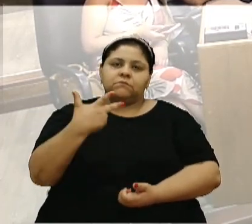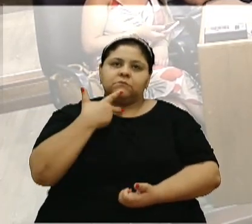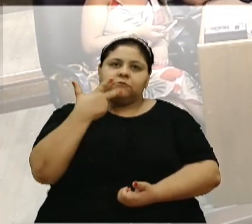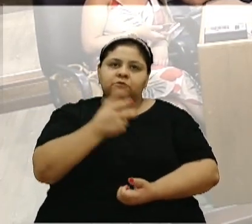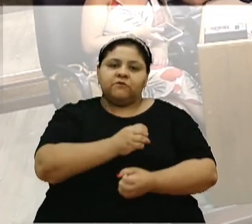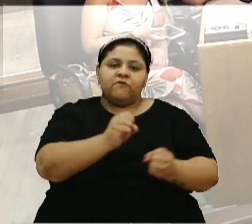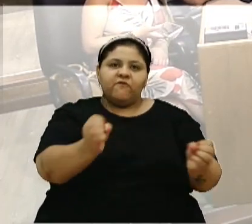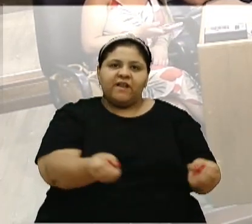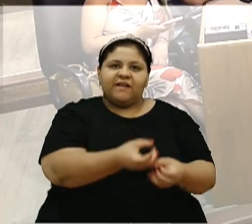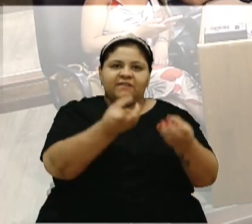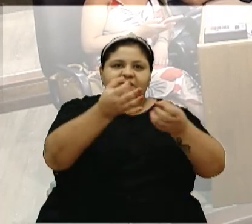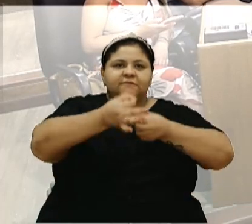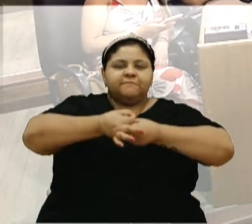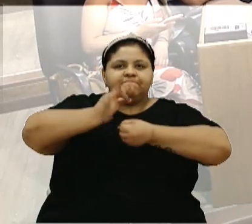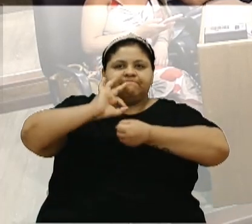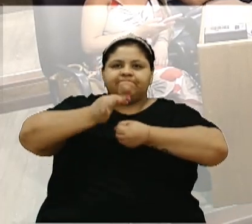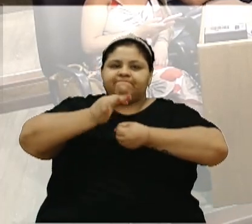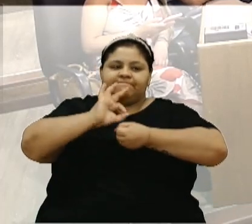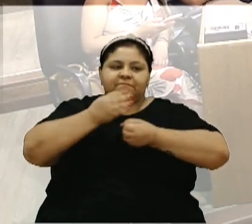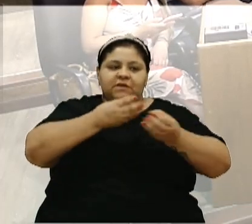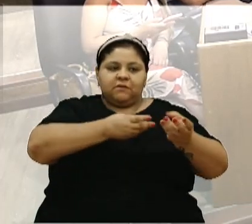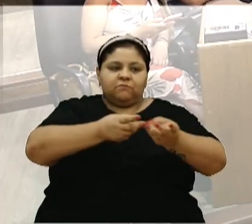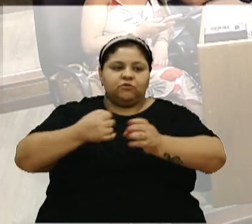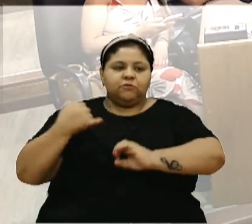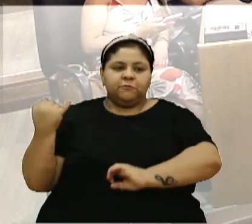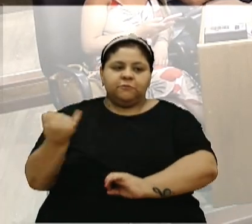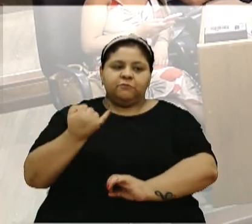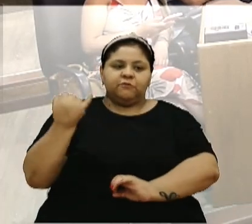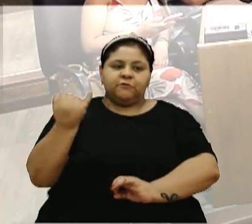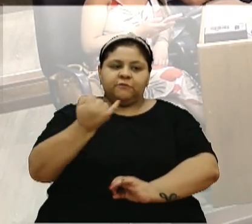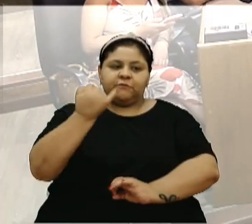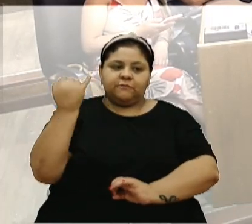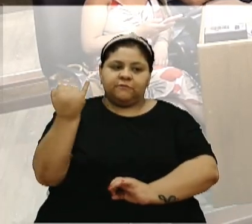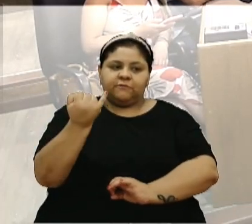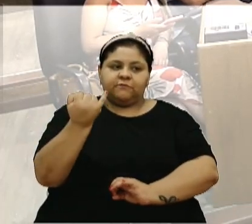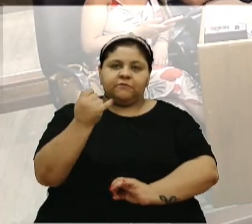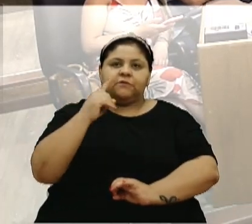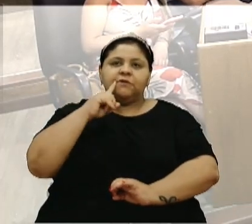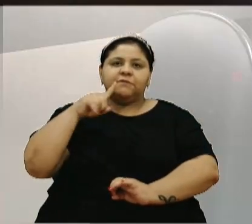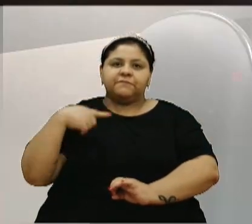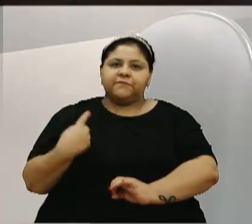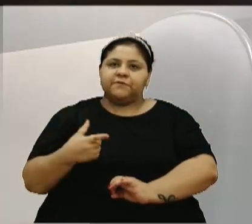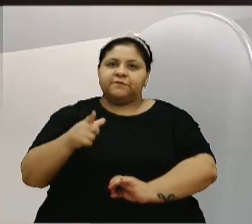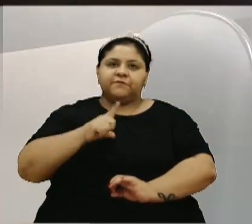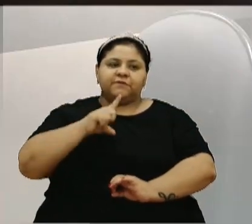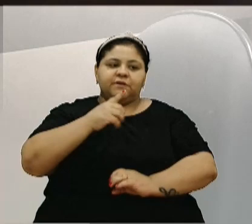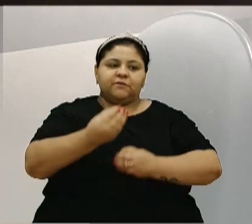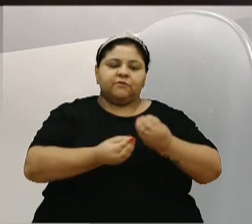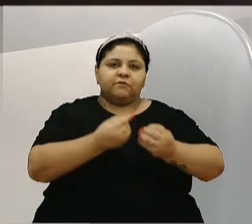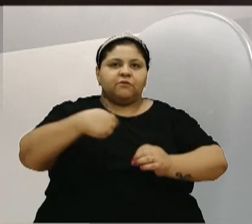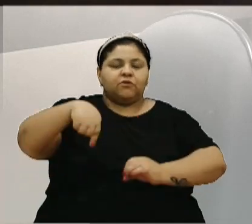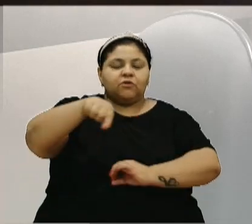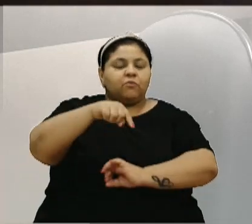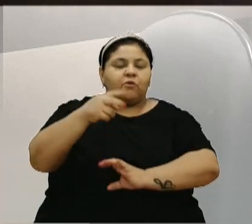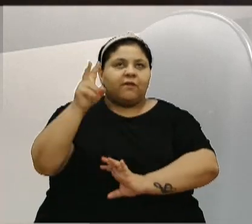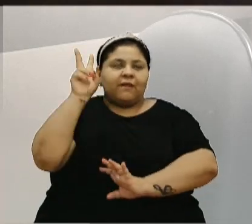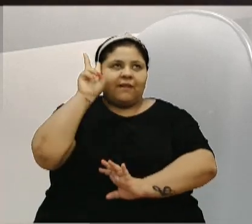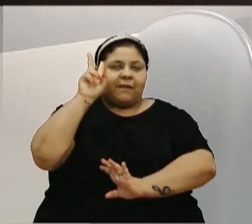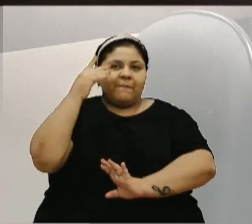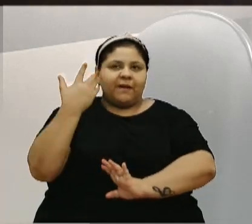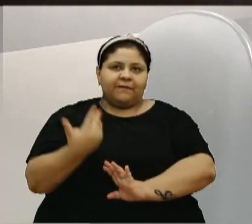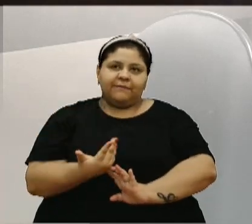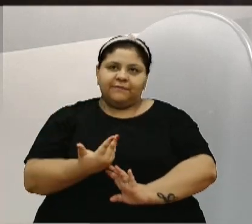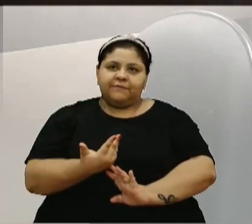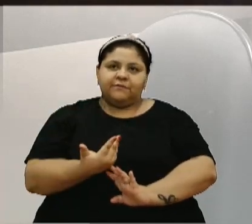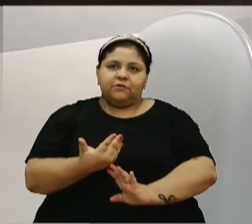Festa da Uva é muito gratificante. Colega Gladys, não tem como nós não lembrar